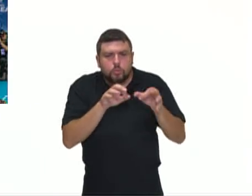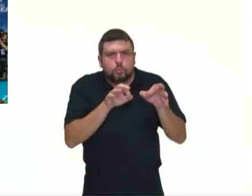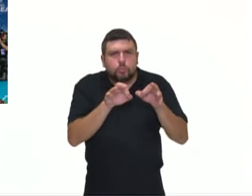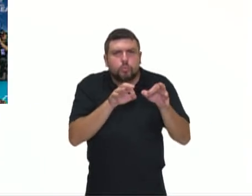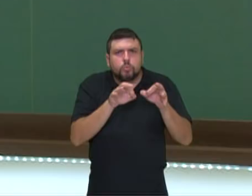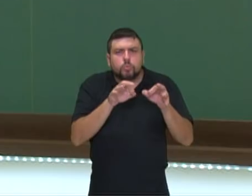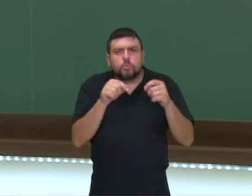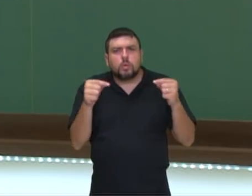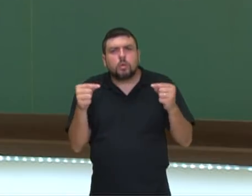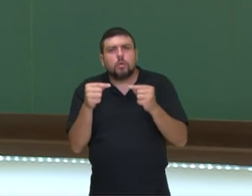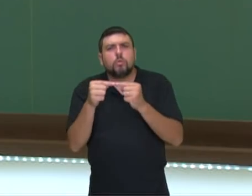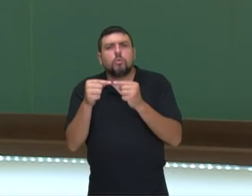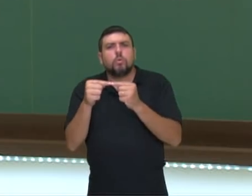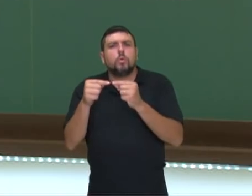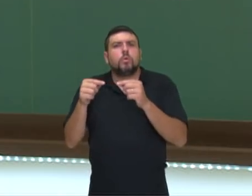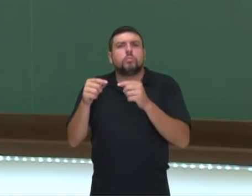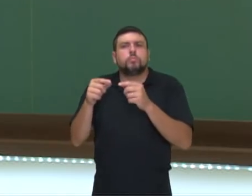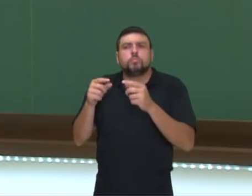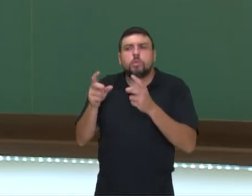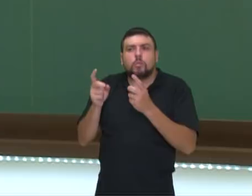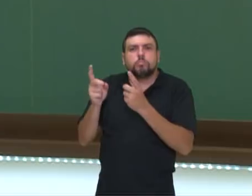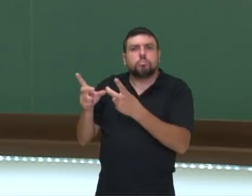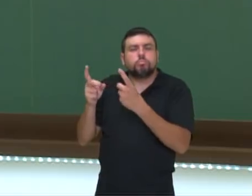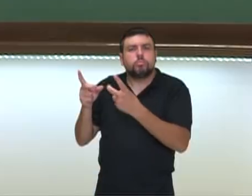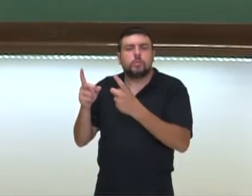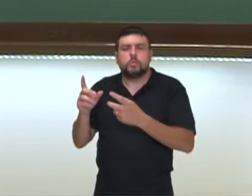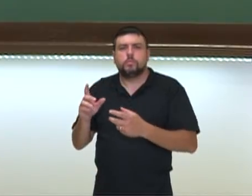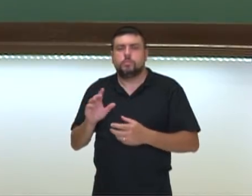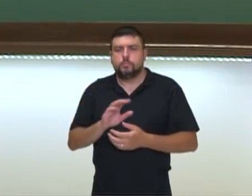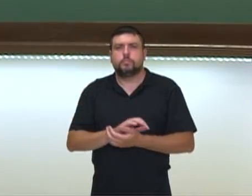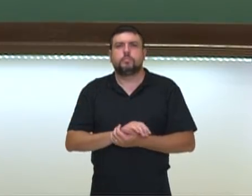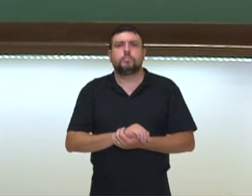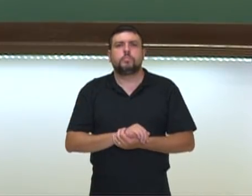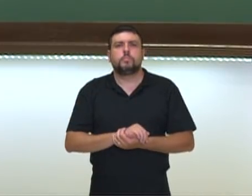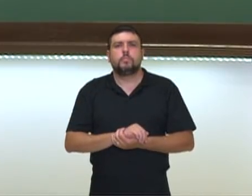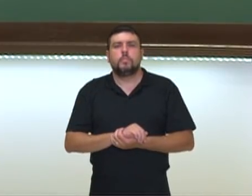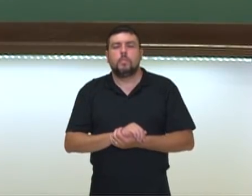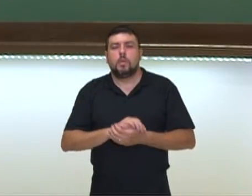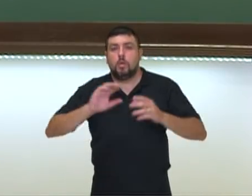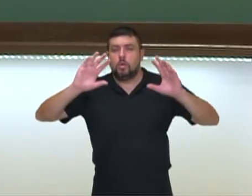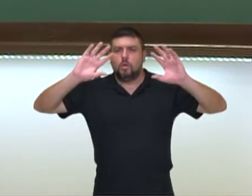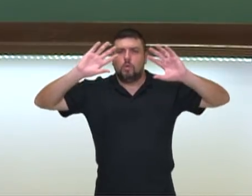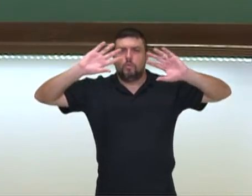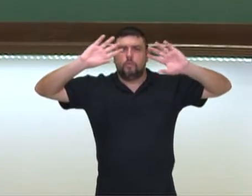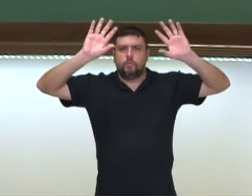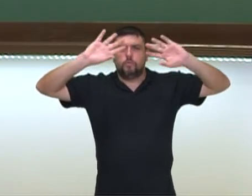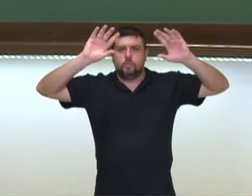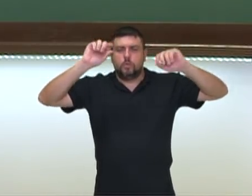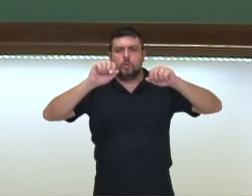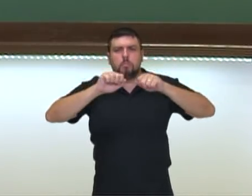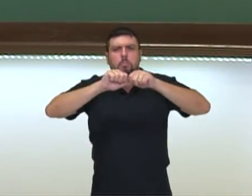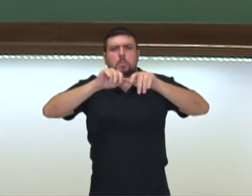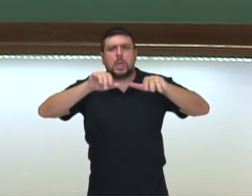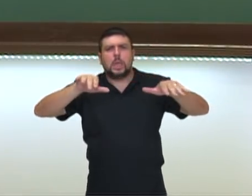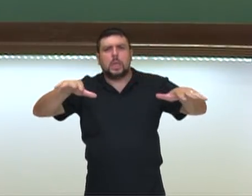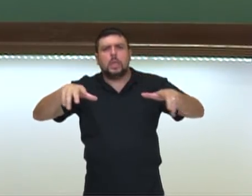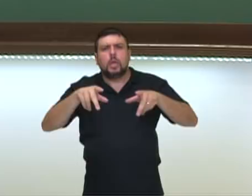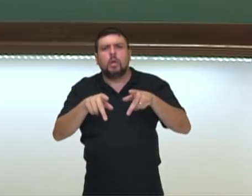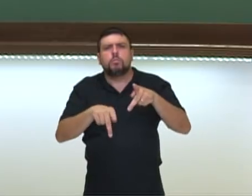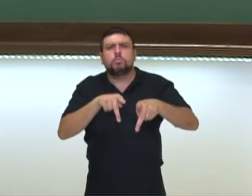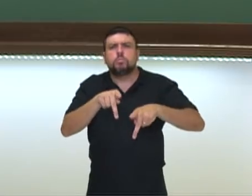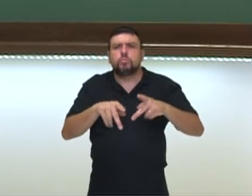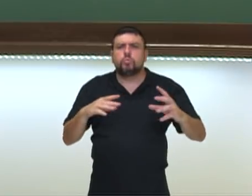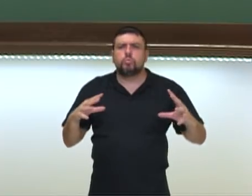mercantis. Isso foi uma das consequências. A partir do momento que o voleibol ele torna-se um esporte popular, sendo transmitido pela